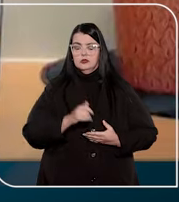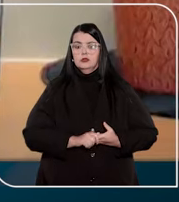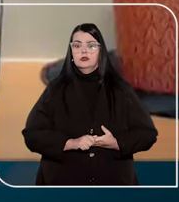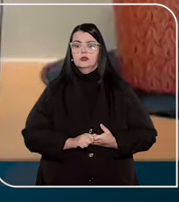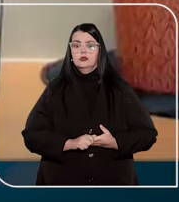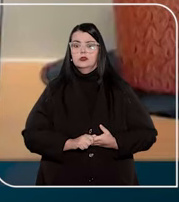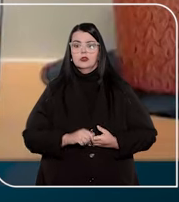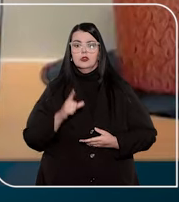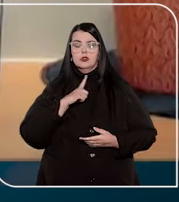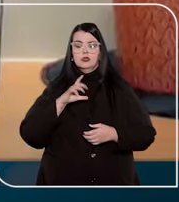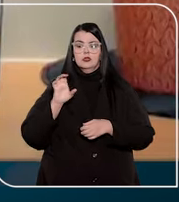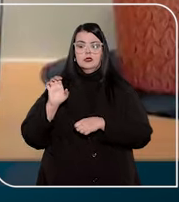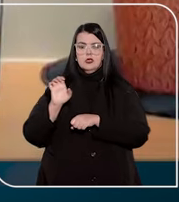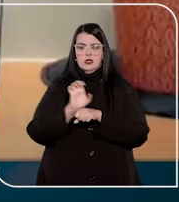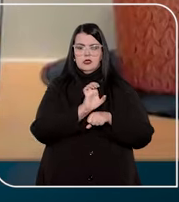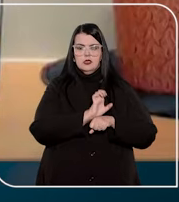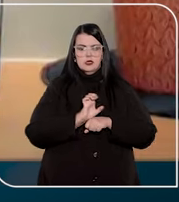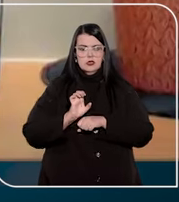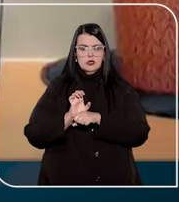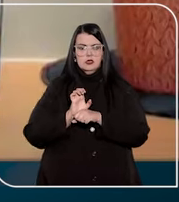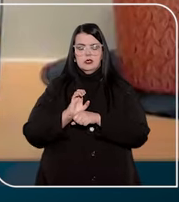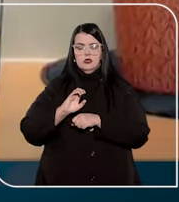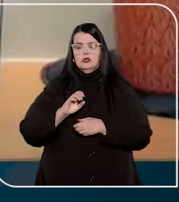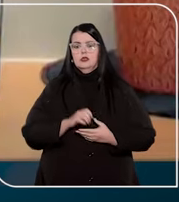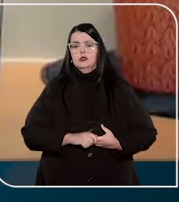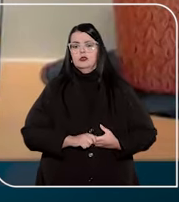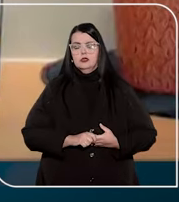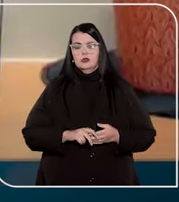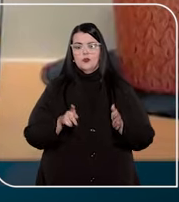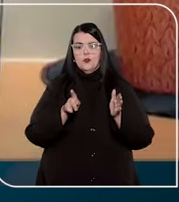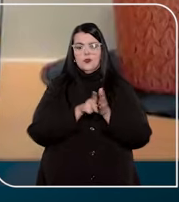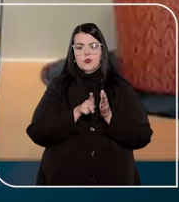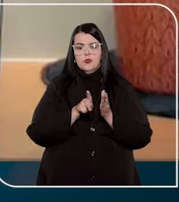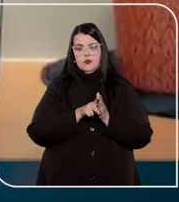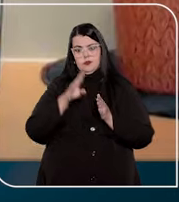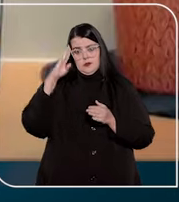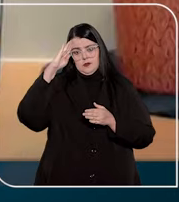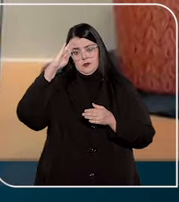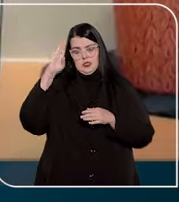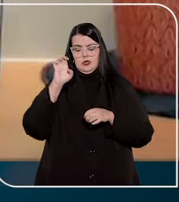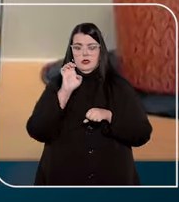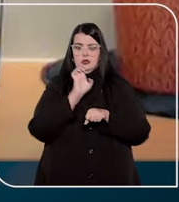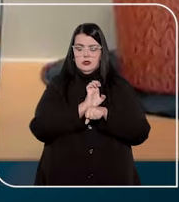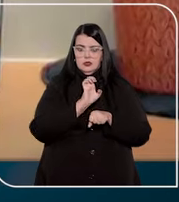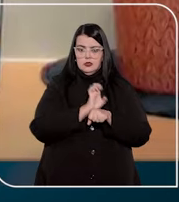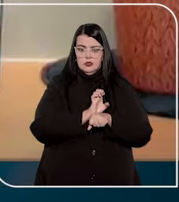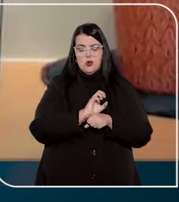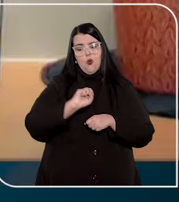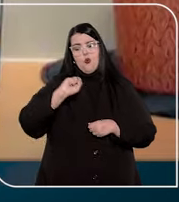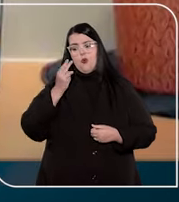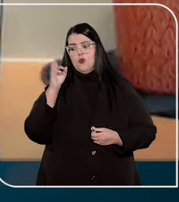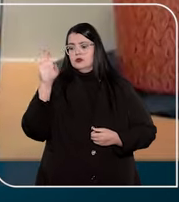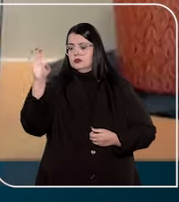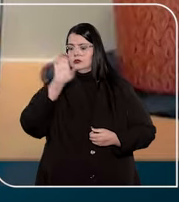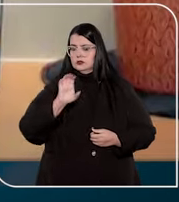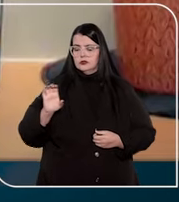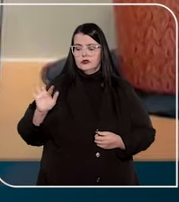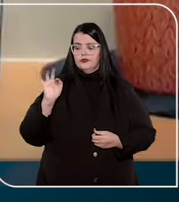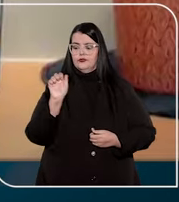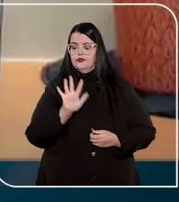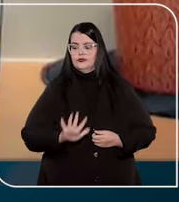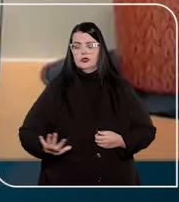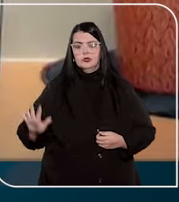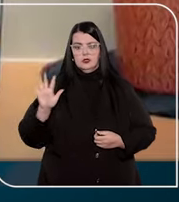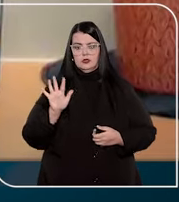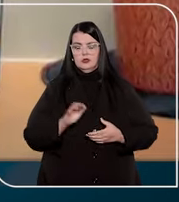dos estados que existem, dos tribunais de justiça militar estadual ou dos tribunais regionais federais. Não